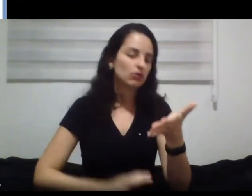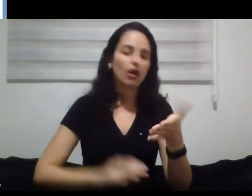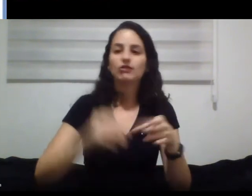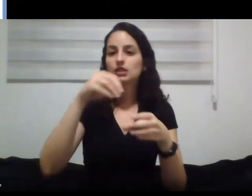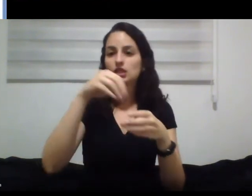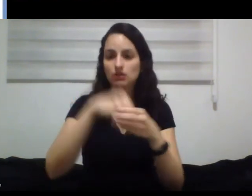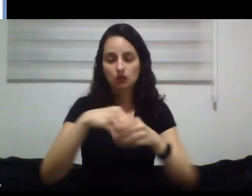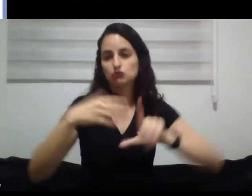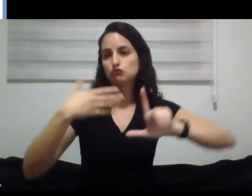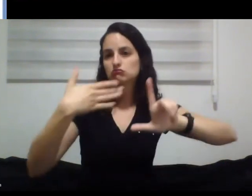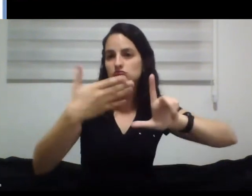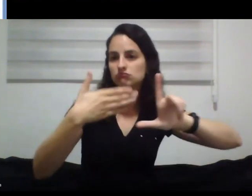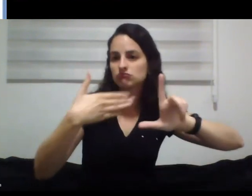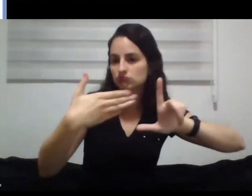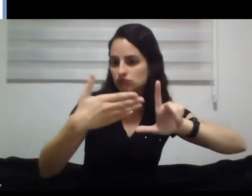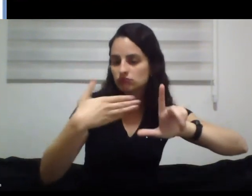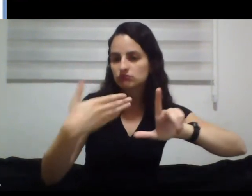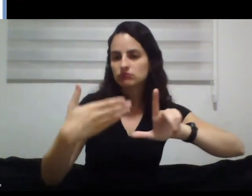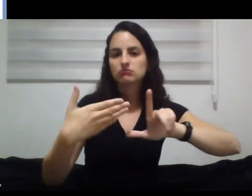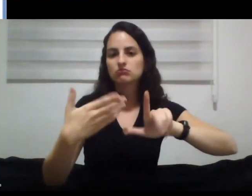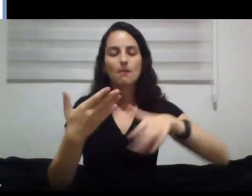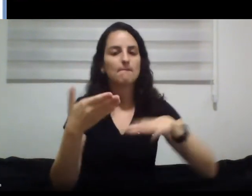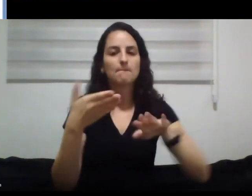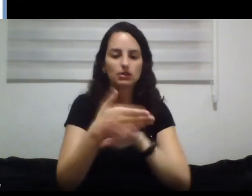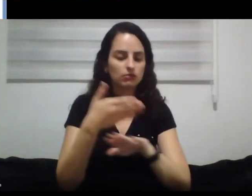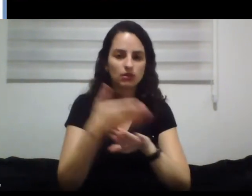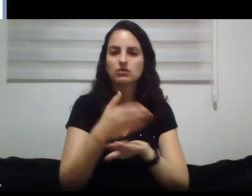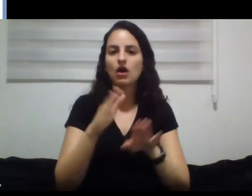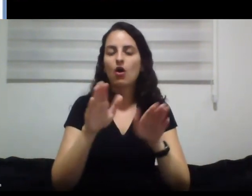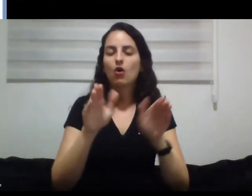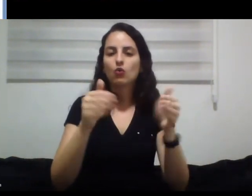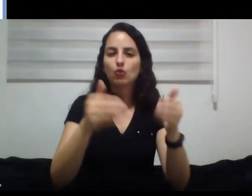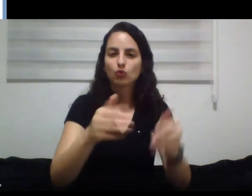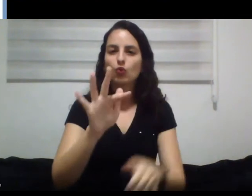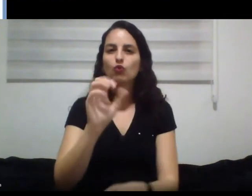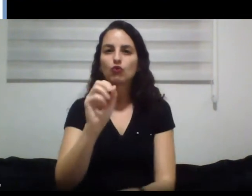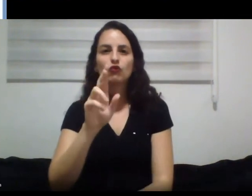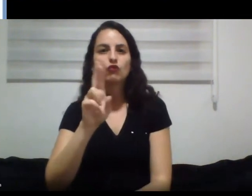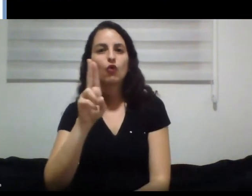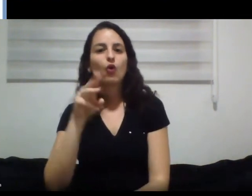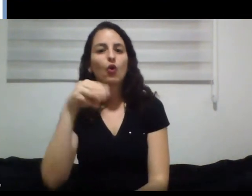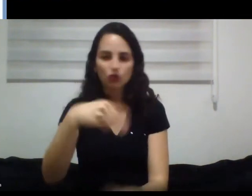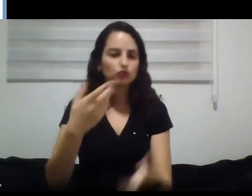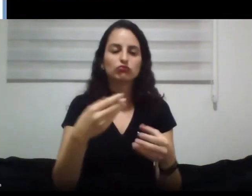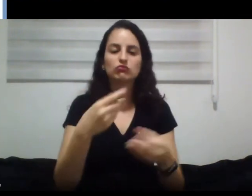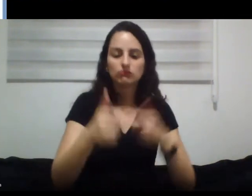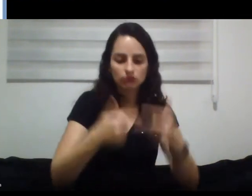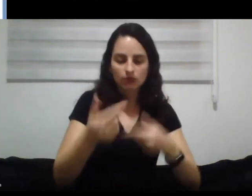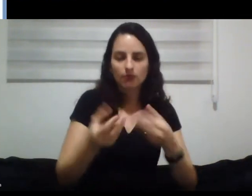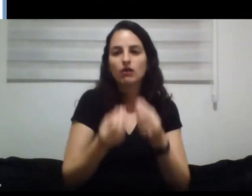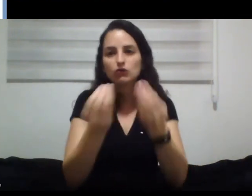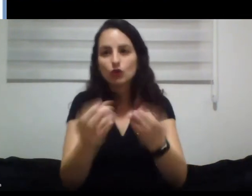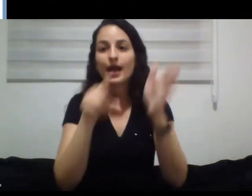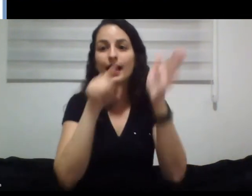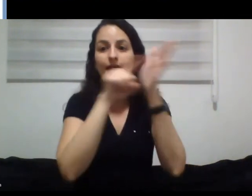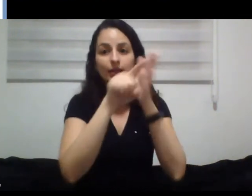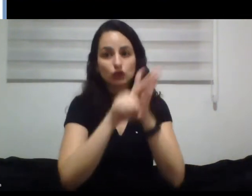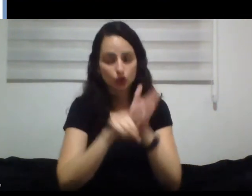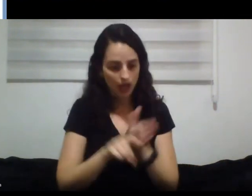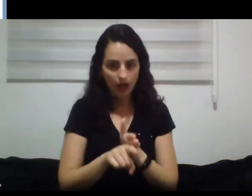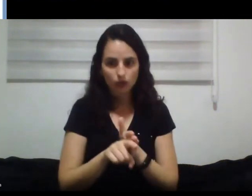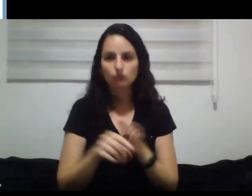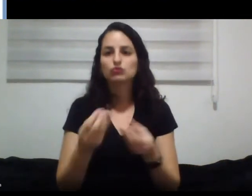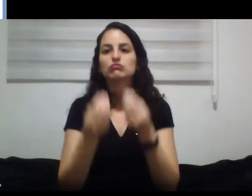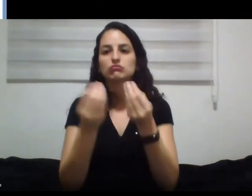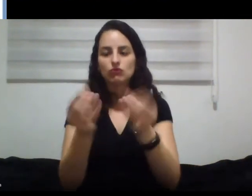de realizar alguma coisa ali, e fica registrado esse registro, essa ação. Então, esta é a